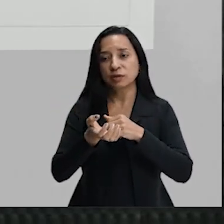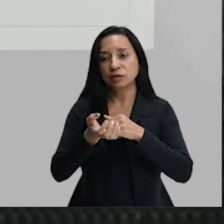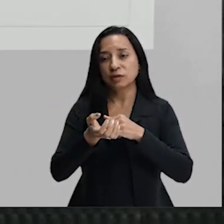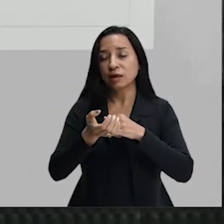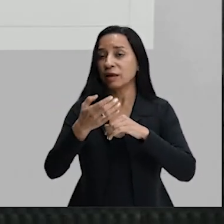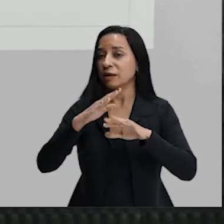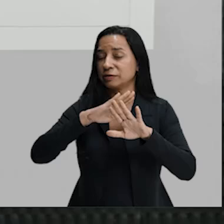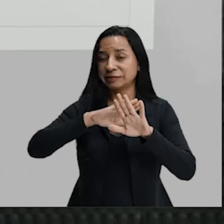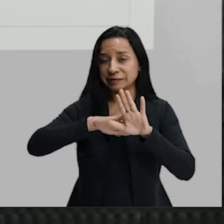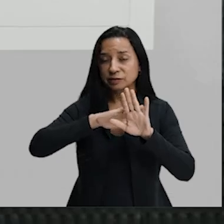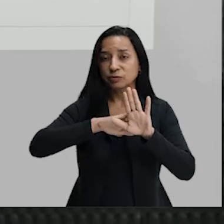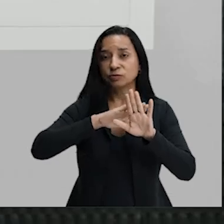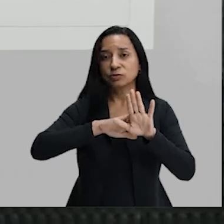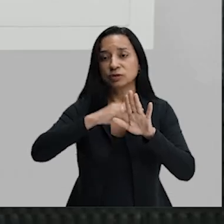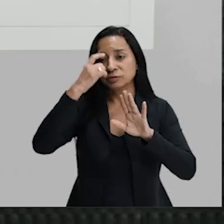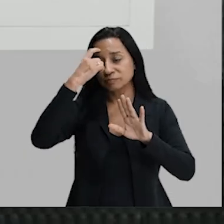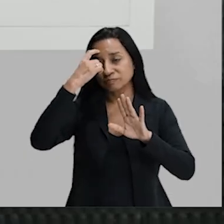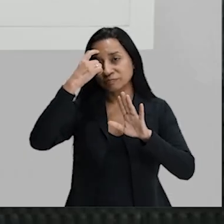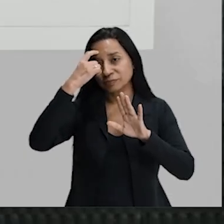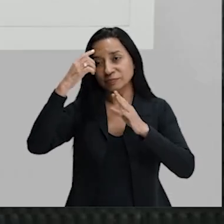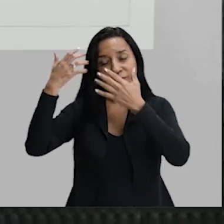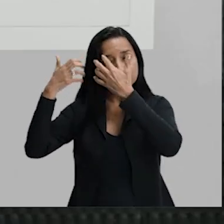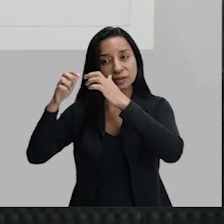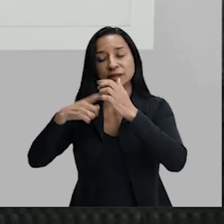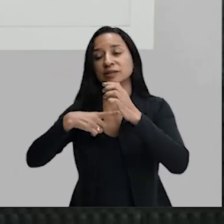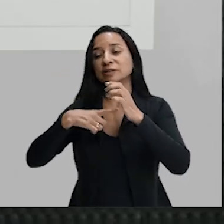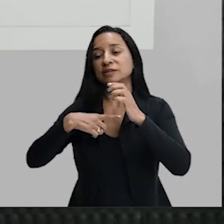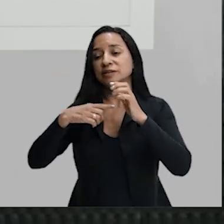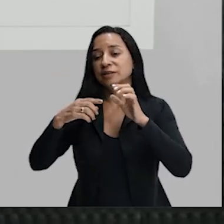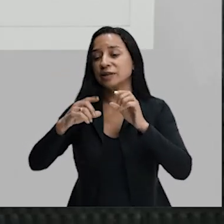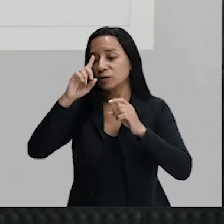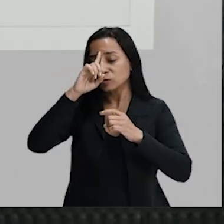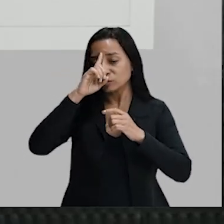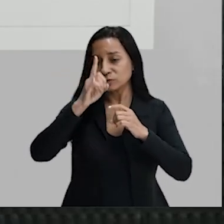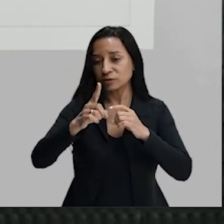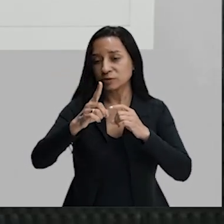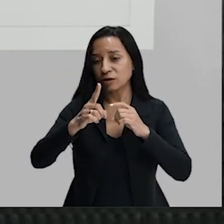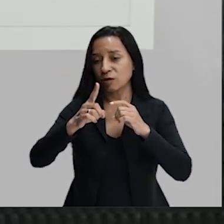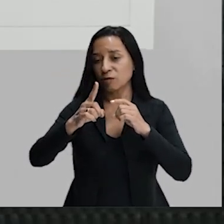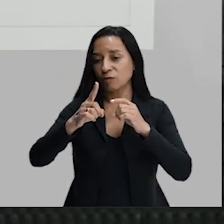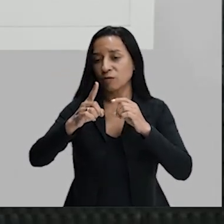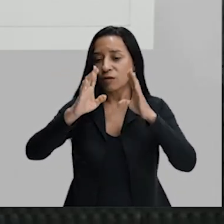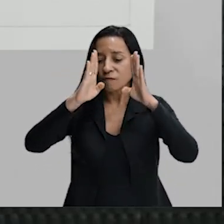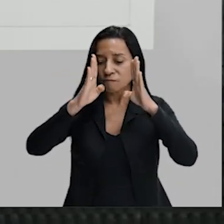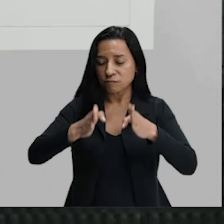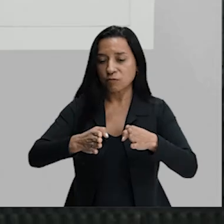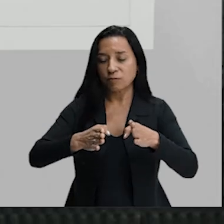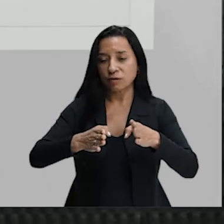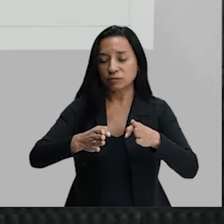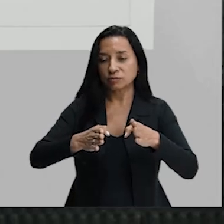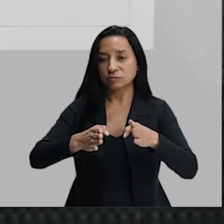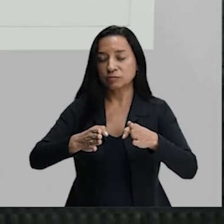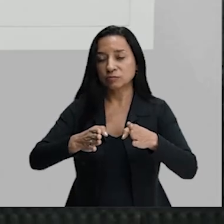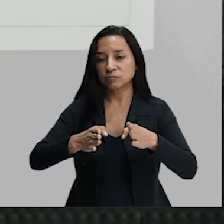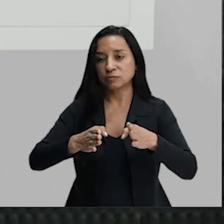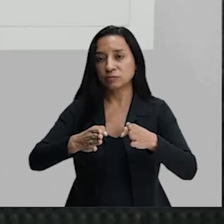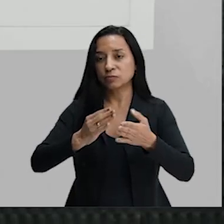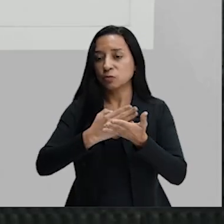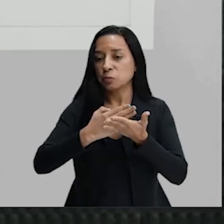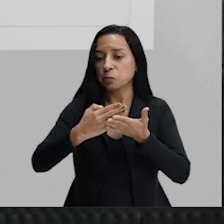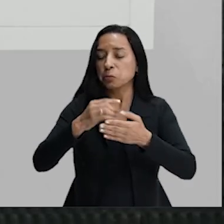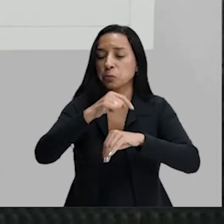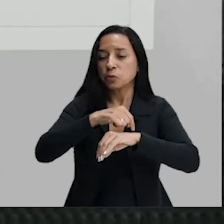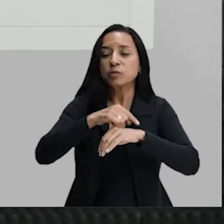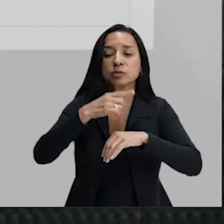ideologias, ideias que geram dominação, que enquadram, que padronizam, que formatam. A partir do momento em que eu